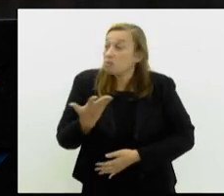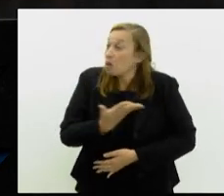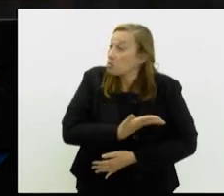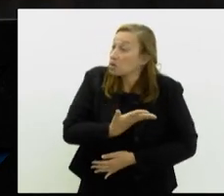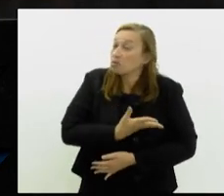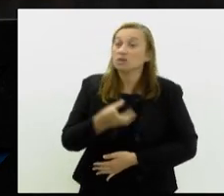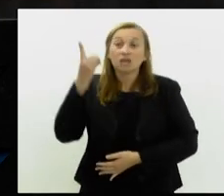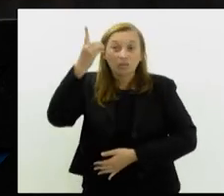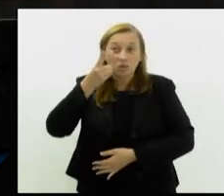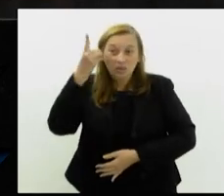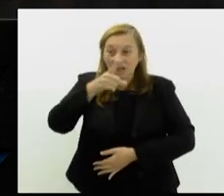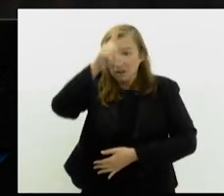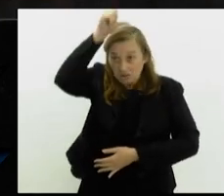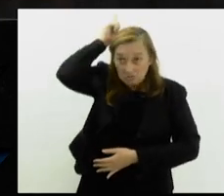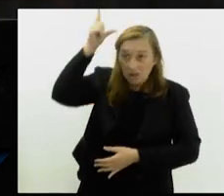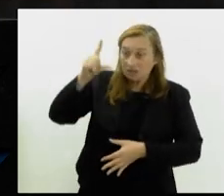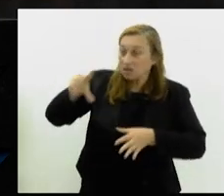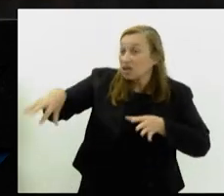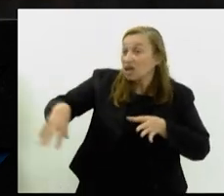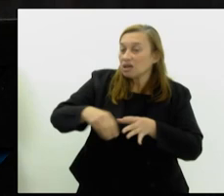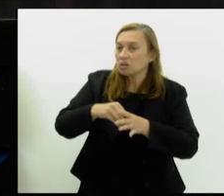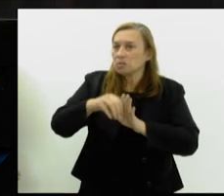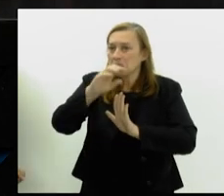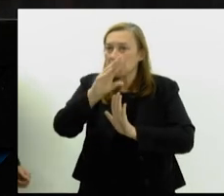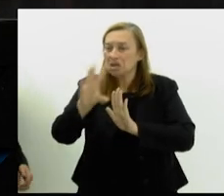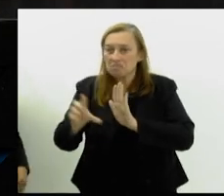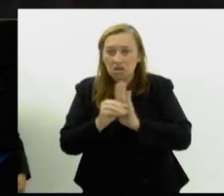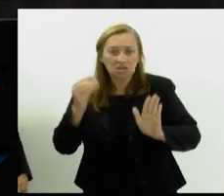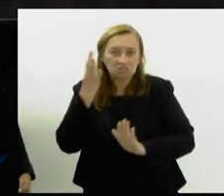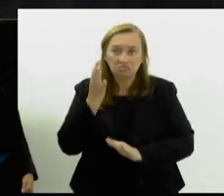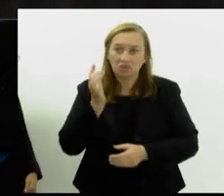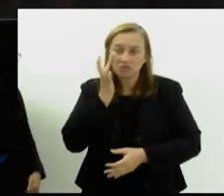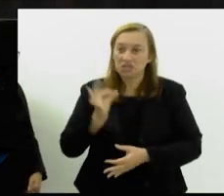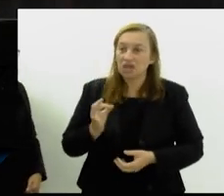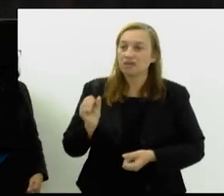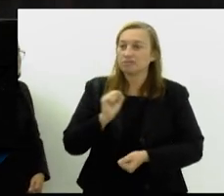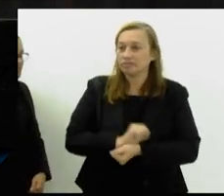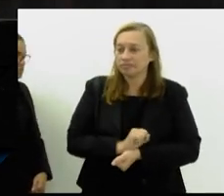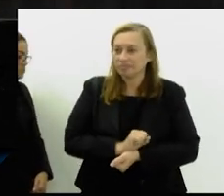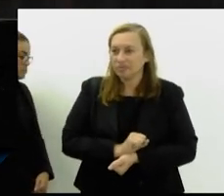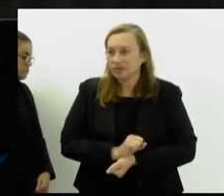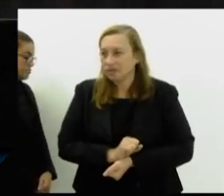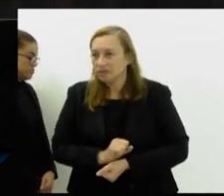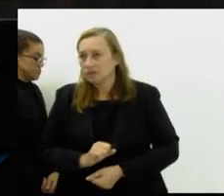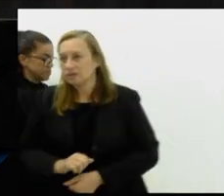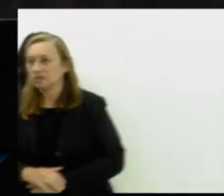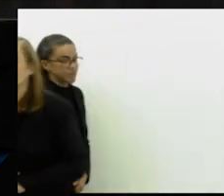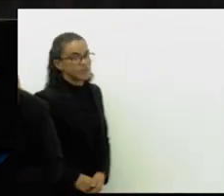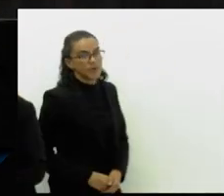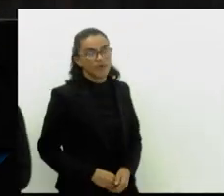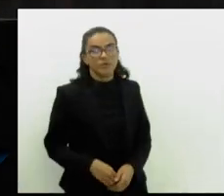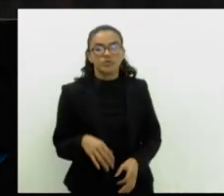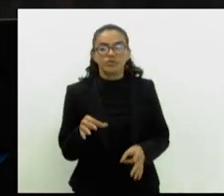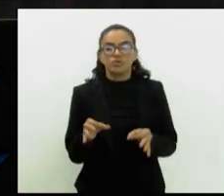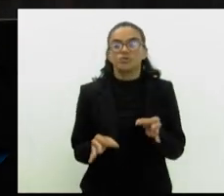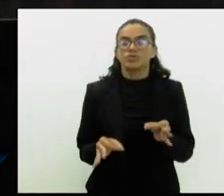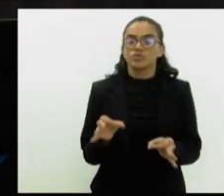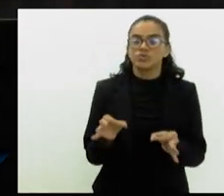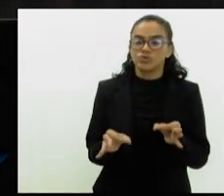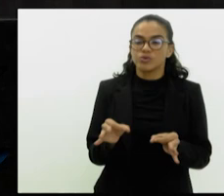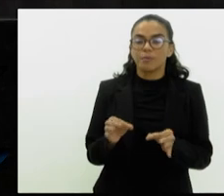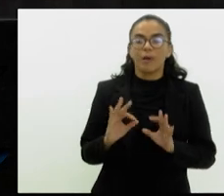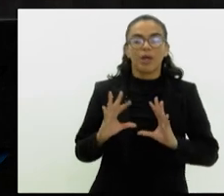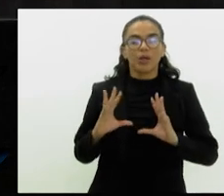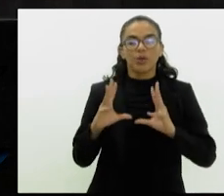Deputado luí Paulo fez alguma emenda Espero que não mas o objetivo é a gente fazer justiça para